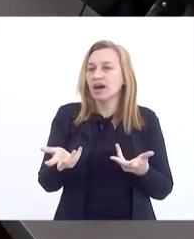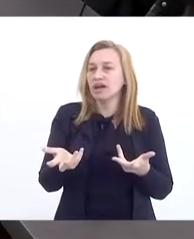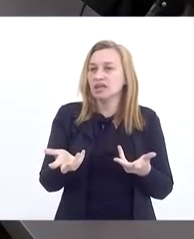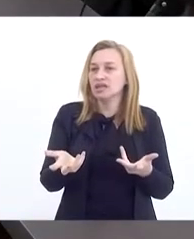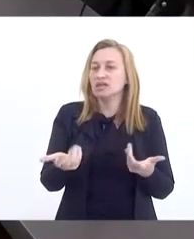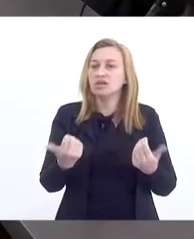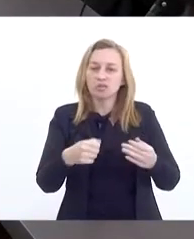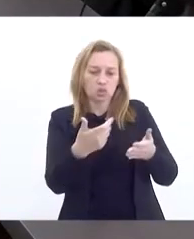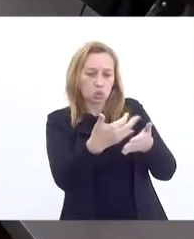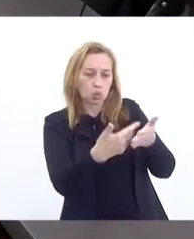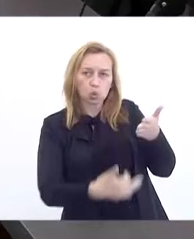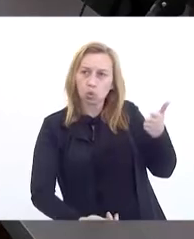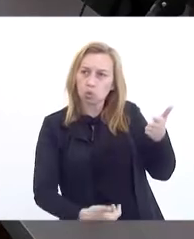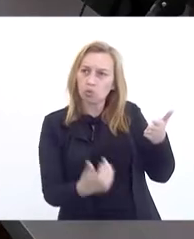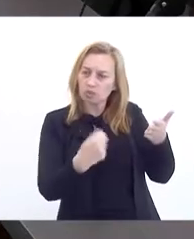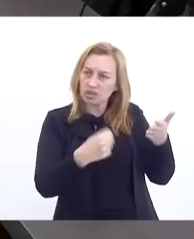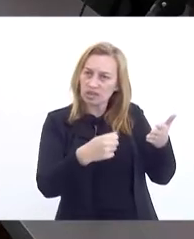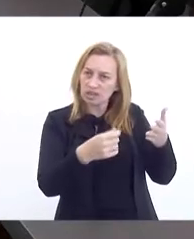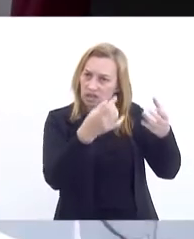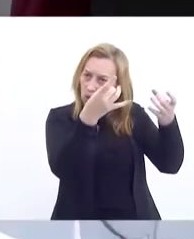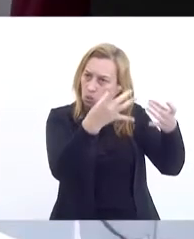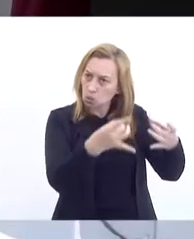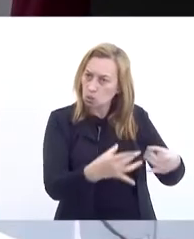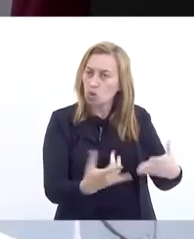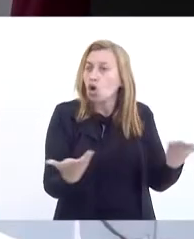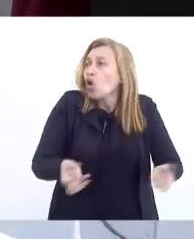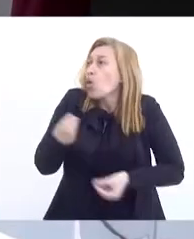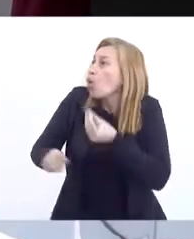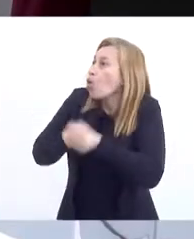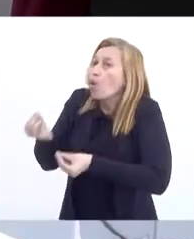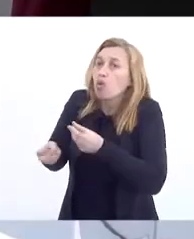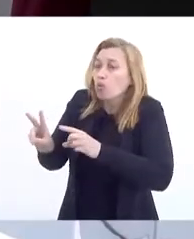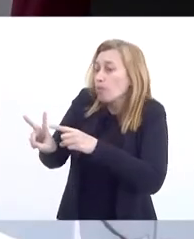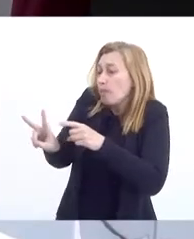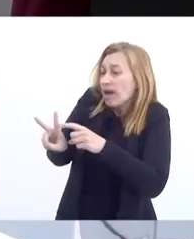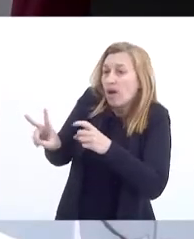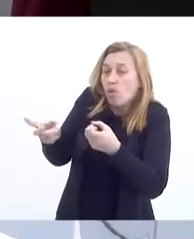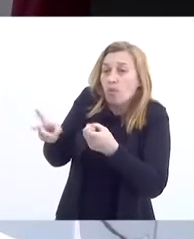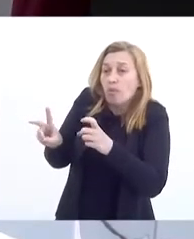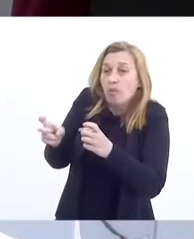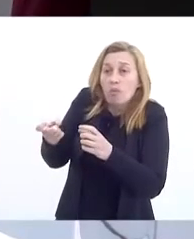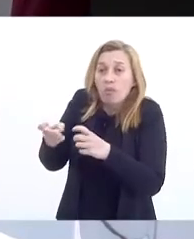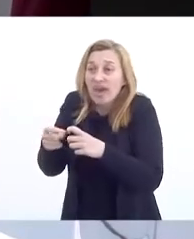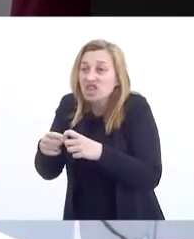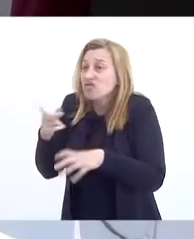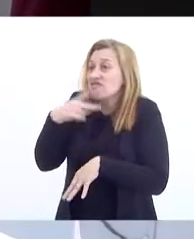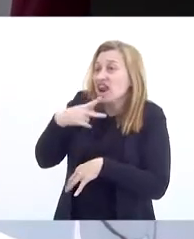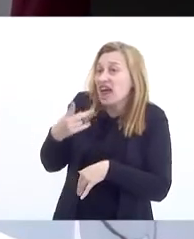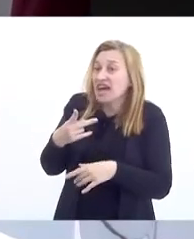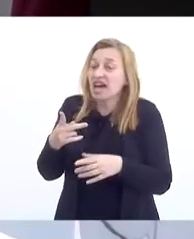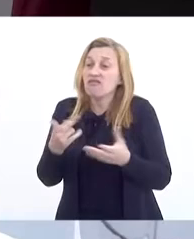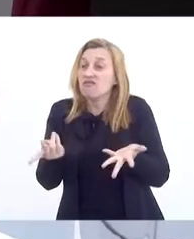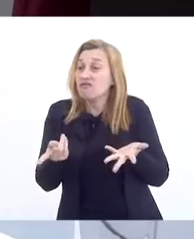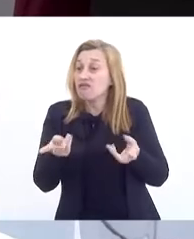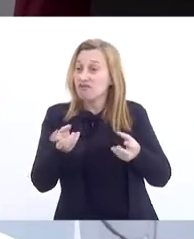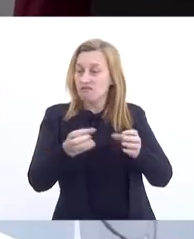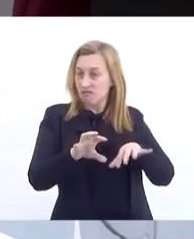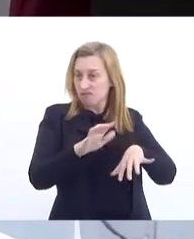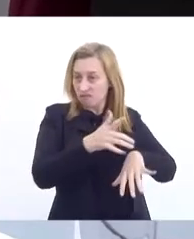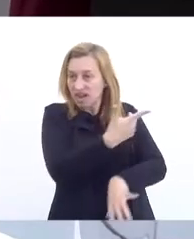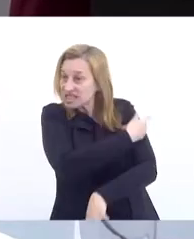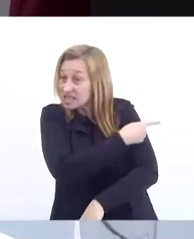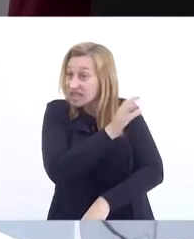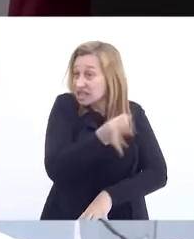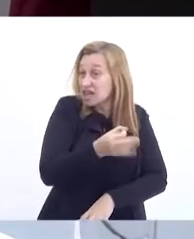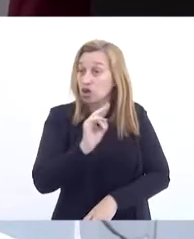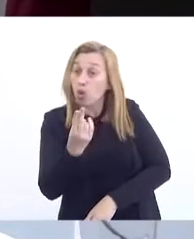Eu digo a prescrição? Não. Não tem como. Como é que o médico vai dizer se a vacina está correta ou não? Pô, os laboratórios